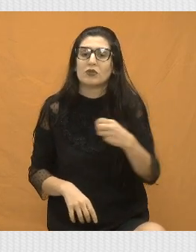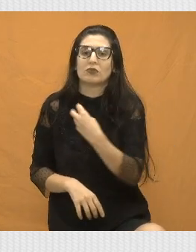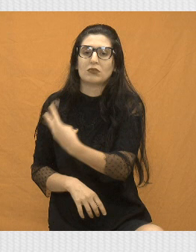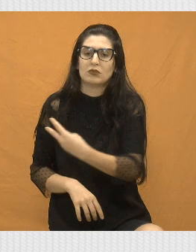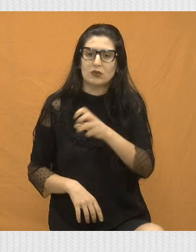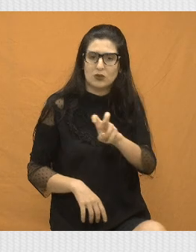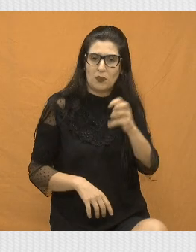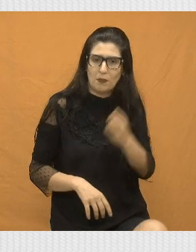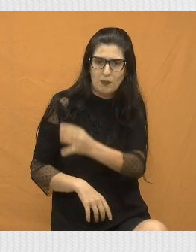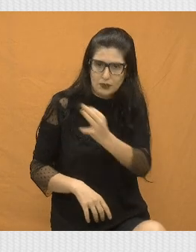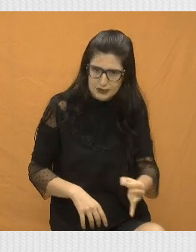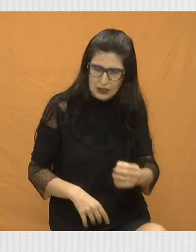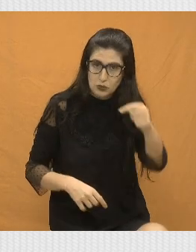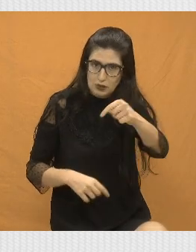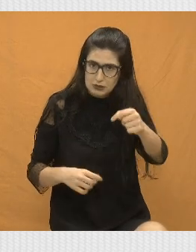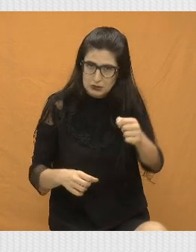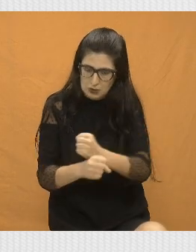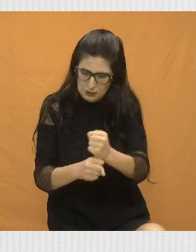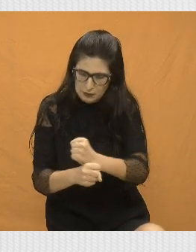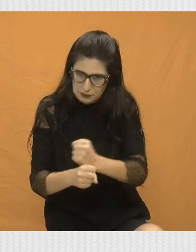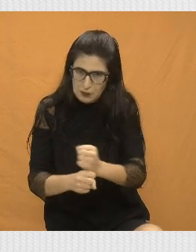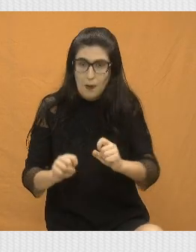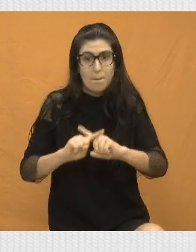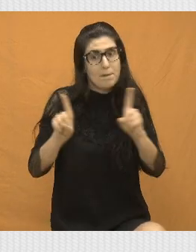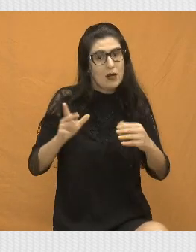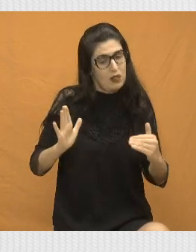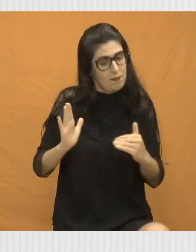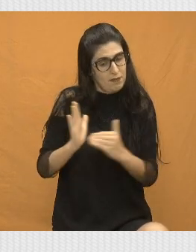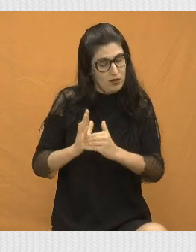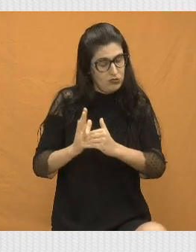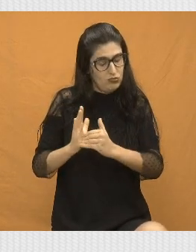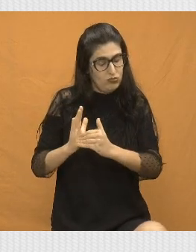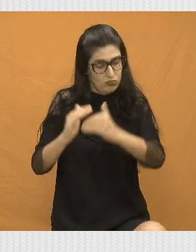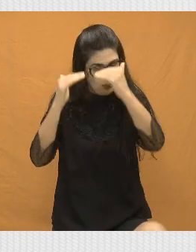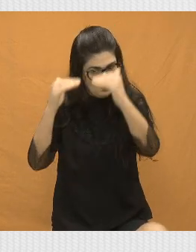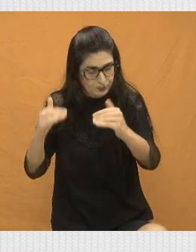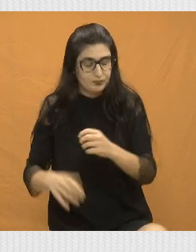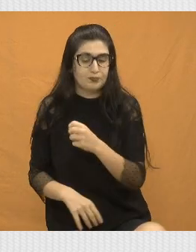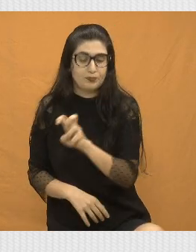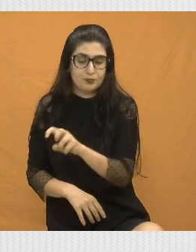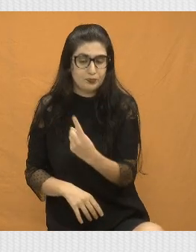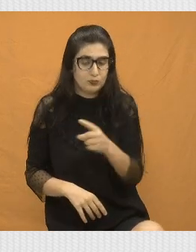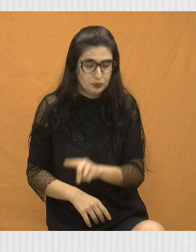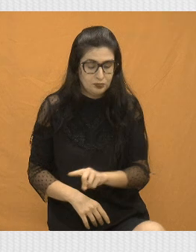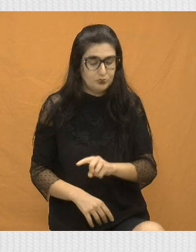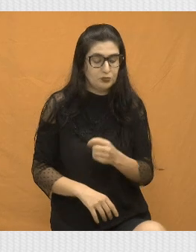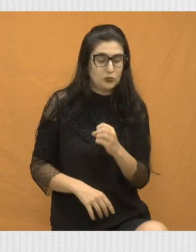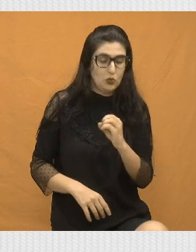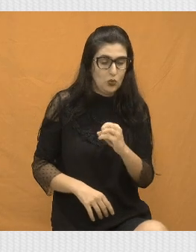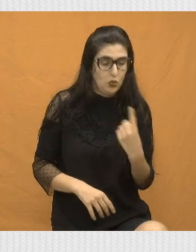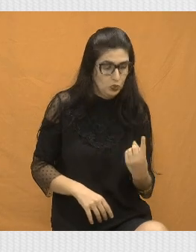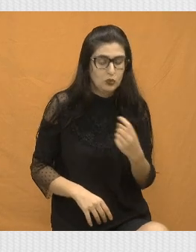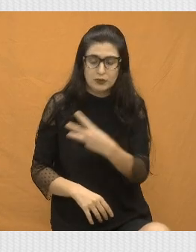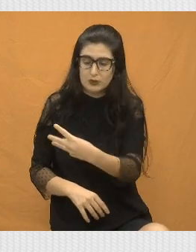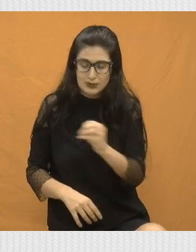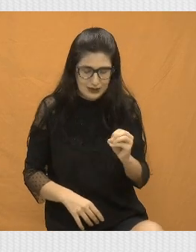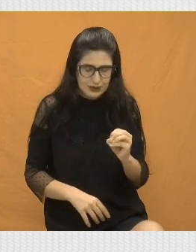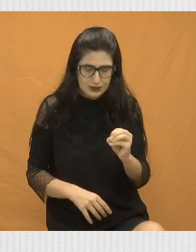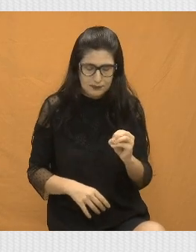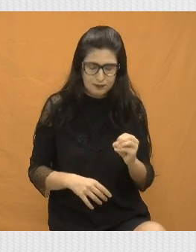mas poderíamos ter o limite prudencial em torno de 51,30% e o limite de